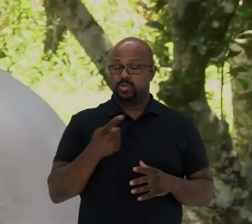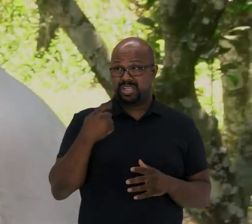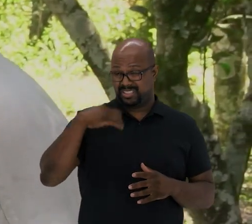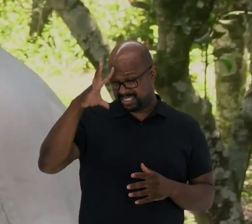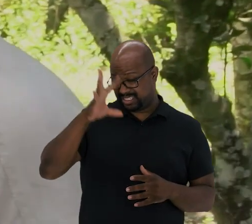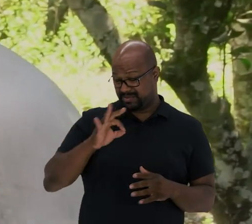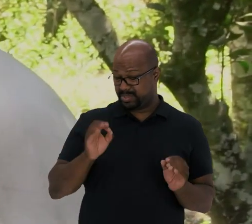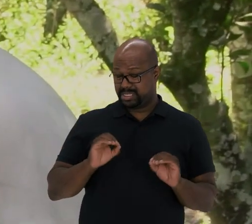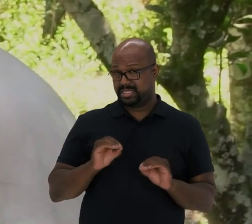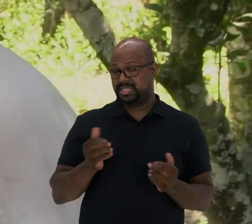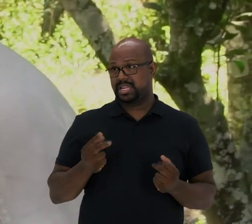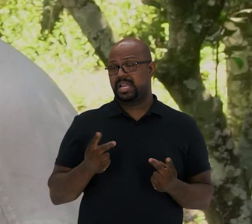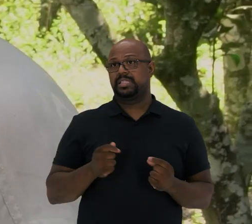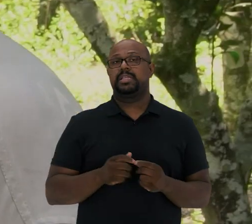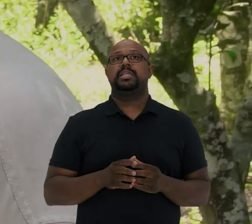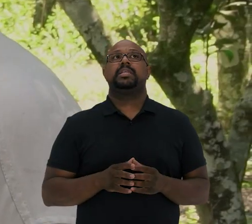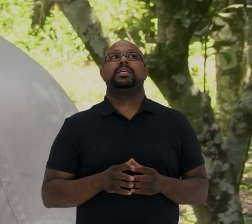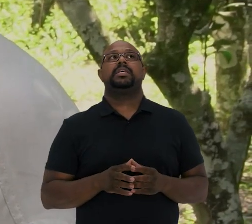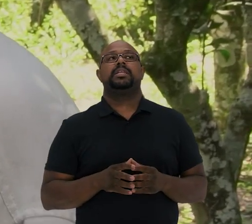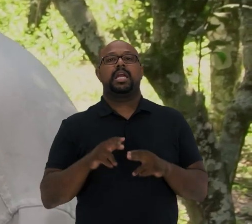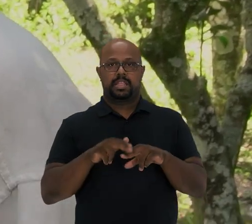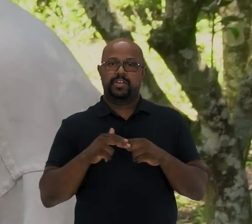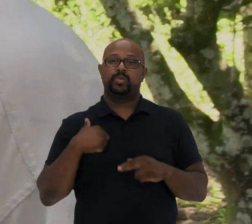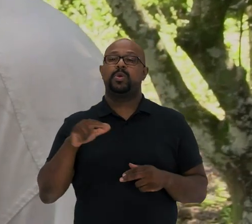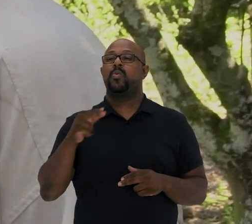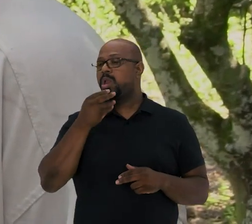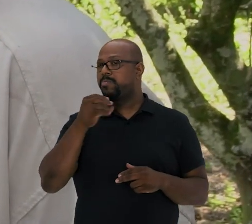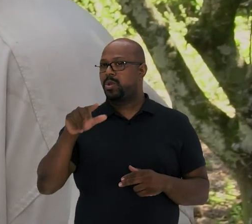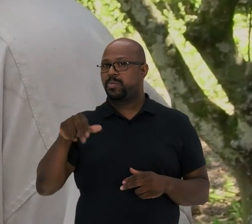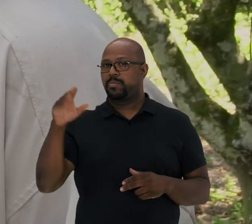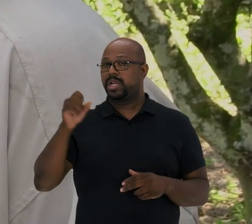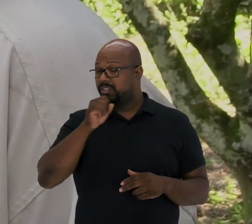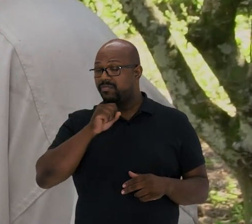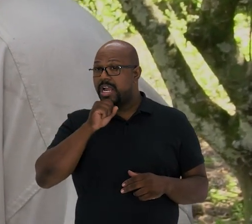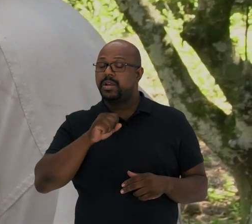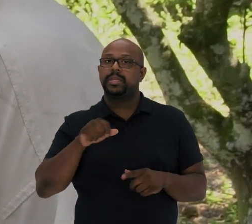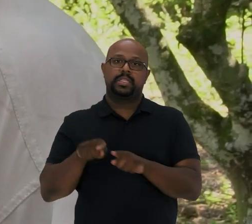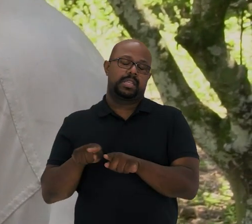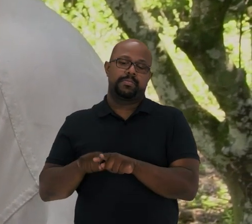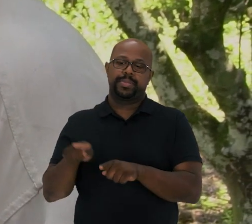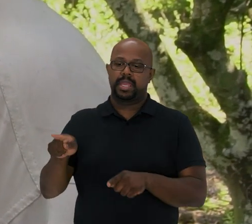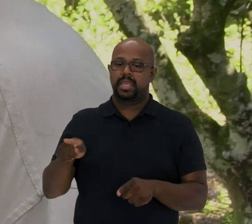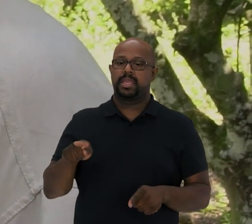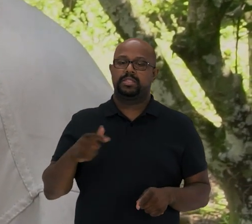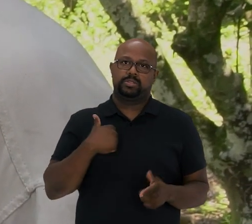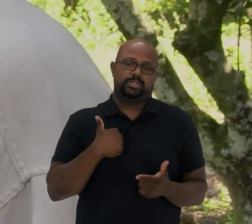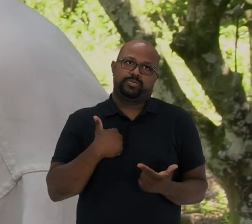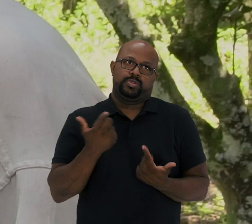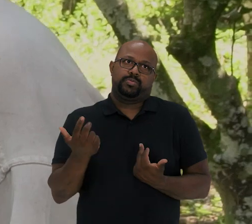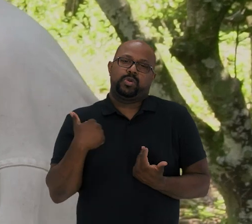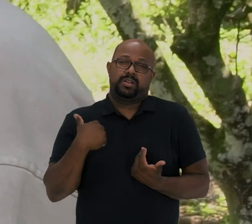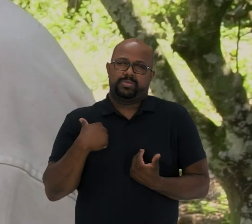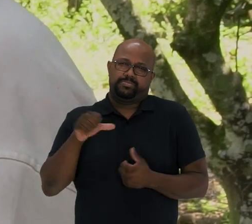Nós não entendemos nada. E através do meu irmão, meu mais velho, que também, tipo